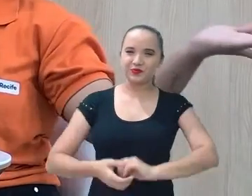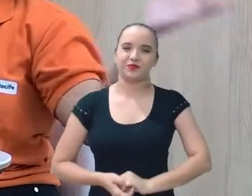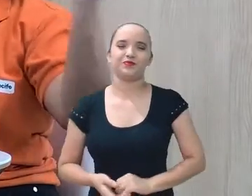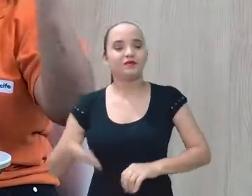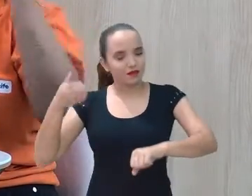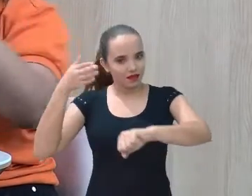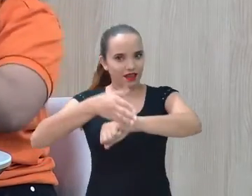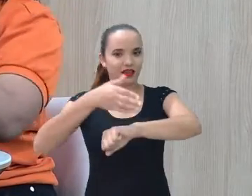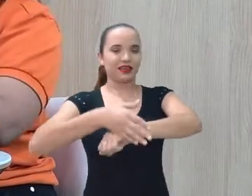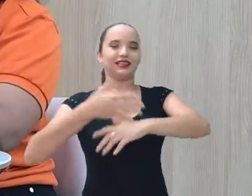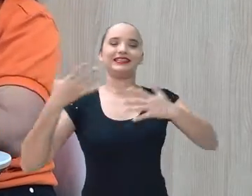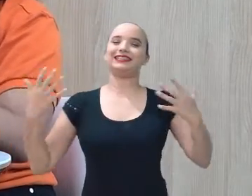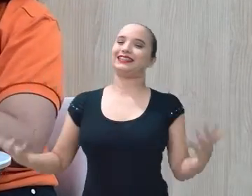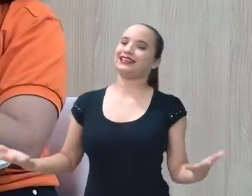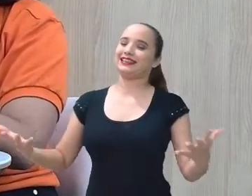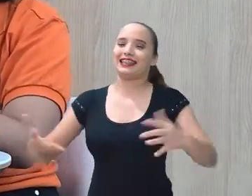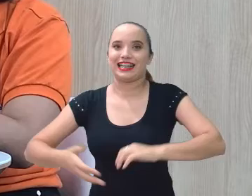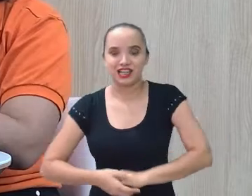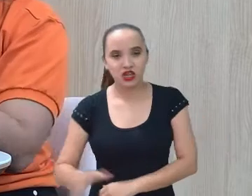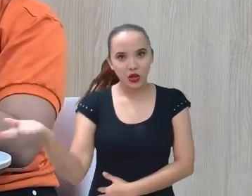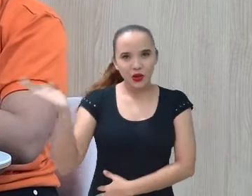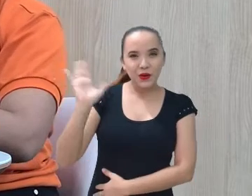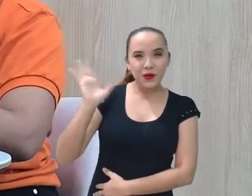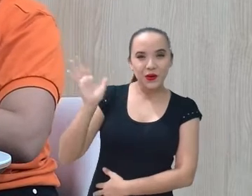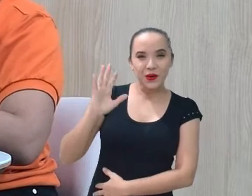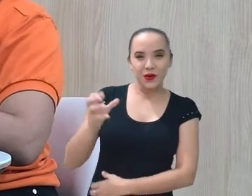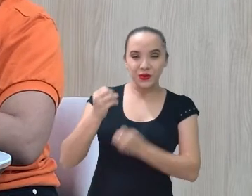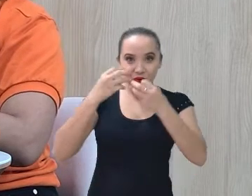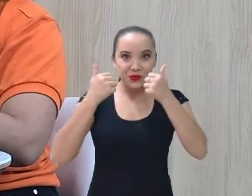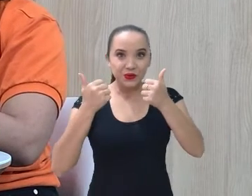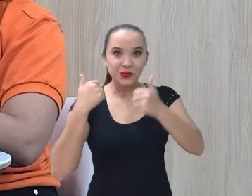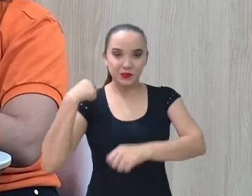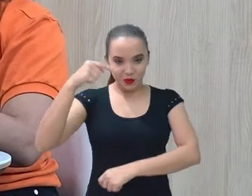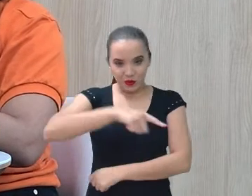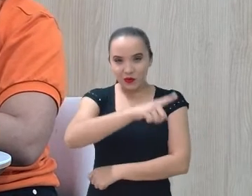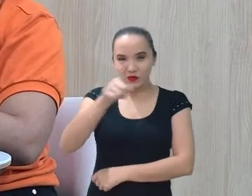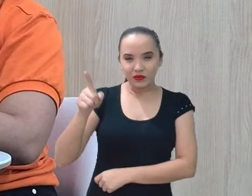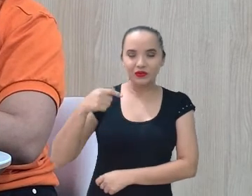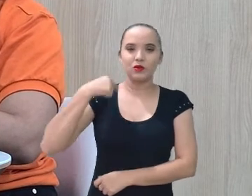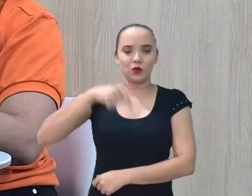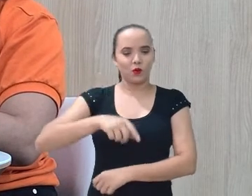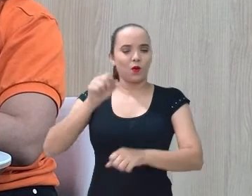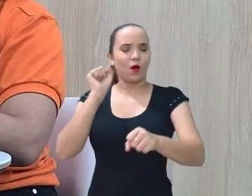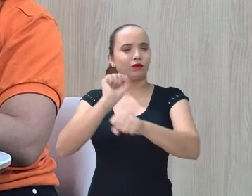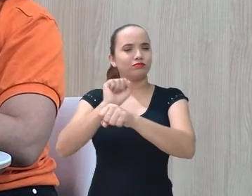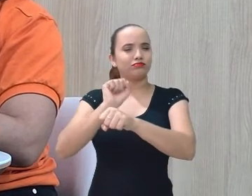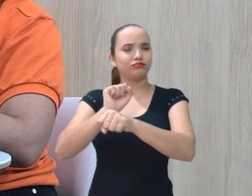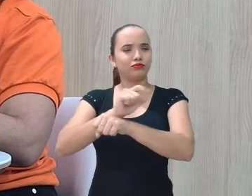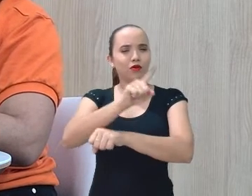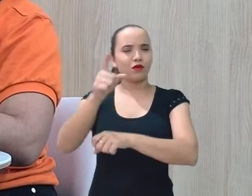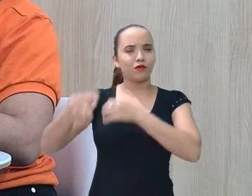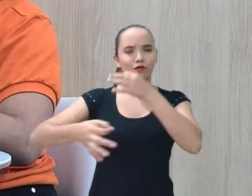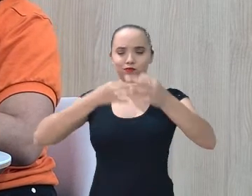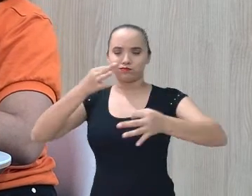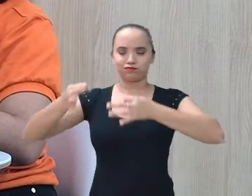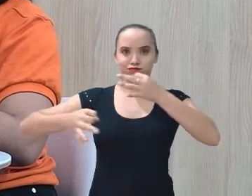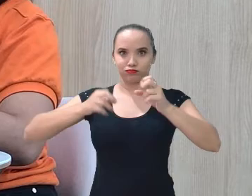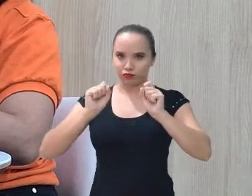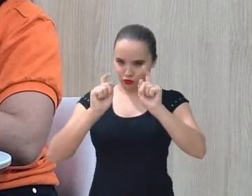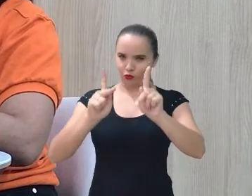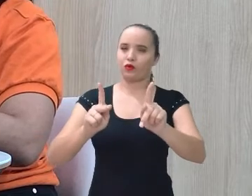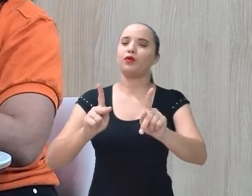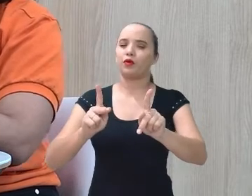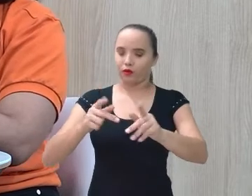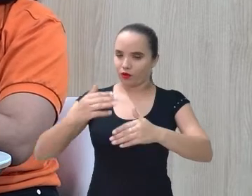Entrei aqui eu. Olá, tudo bem com vocês? Eu tô aqui conectada já, esperando os comentários que vocês vão